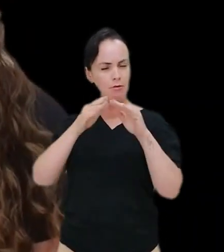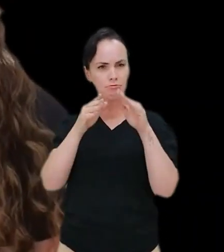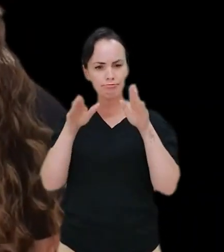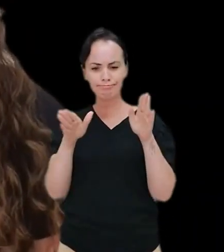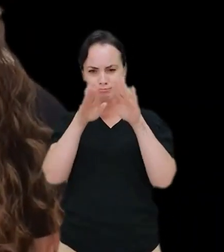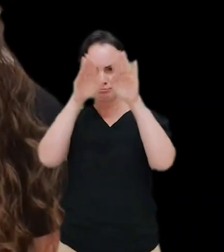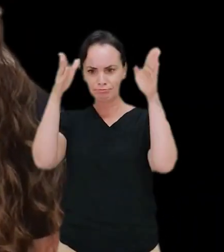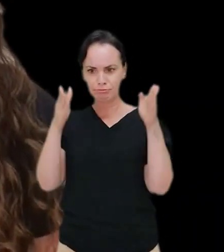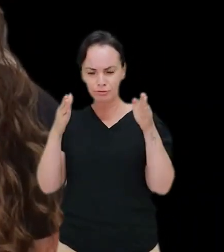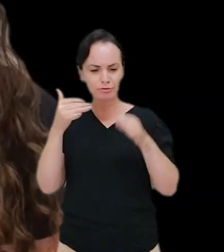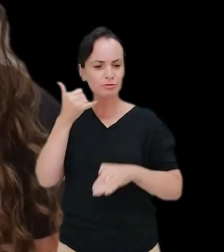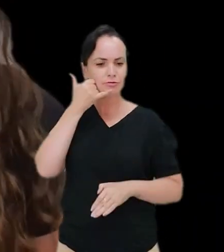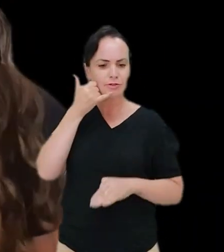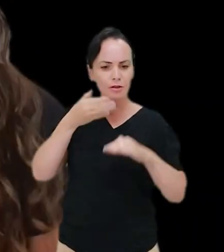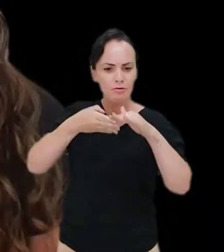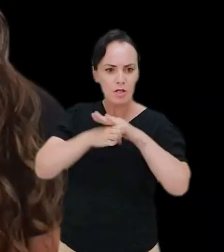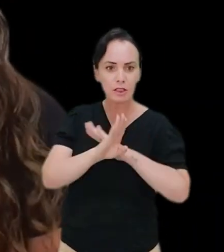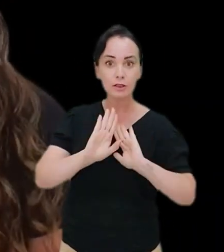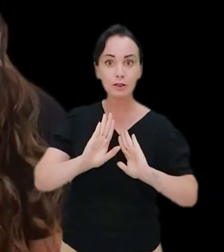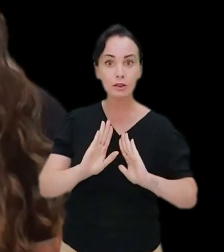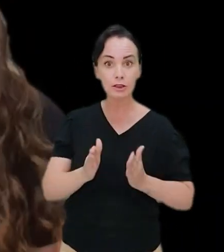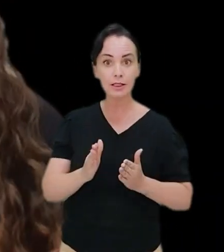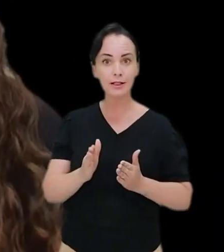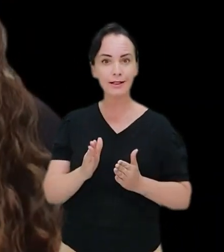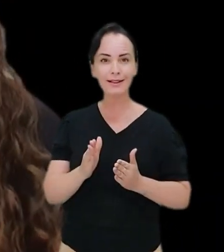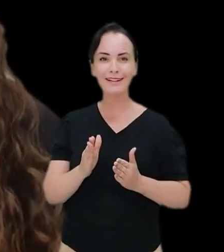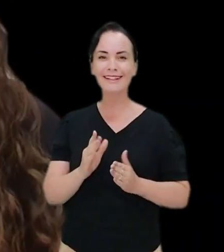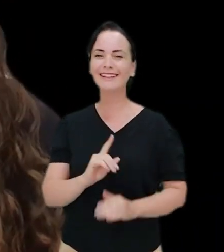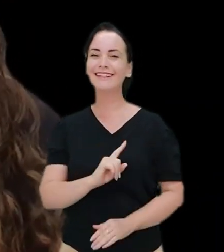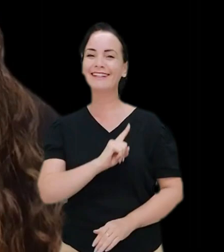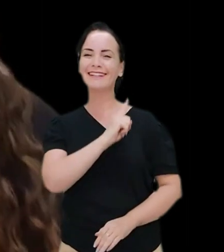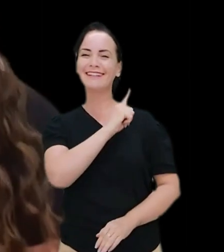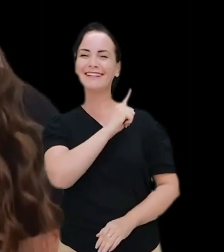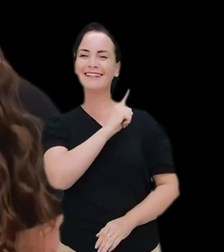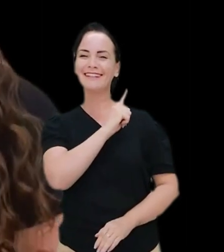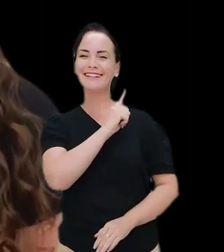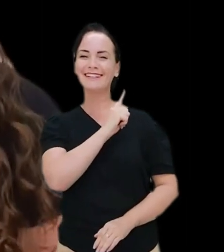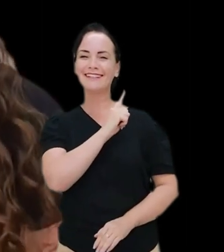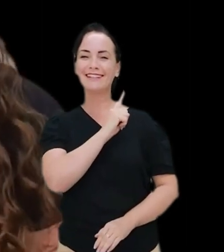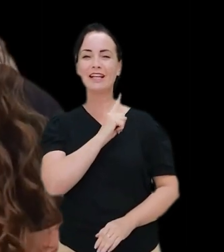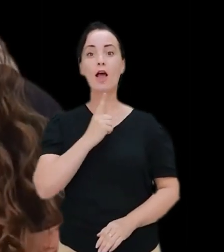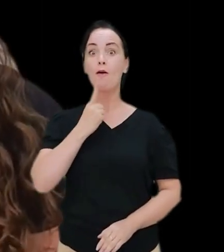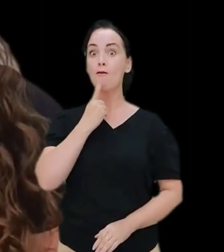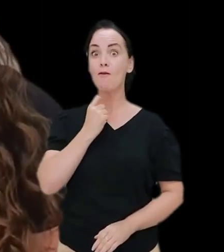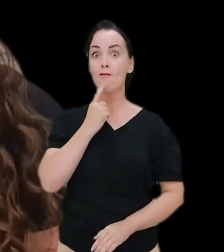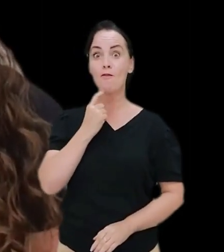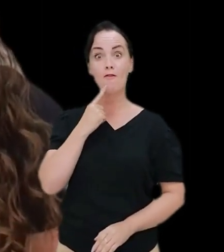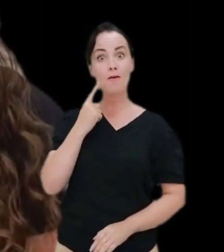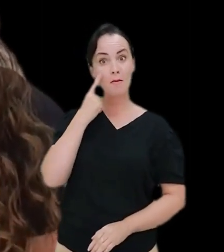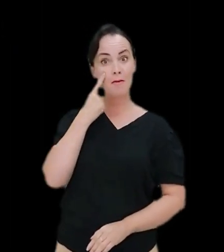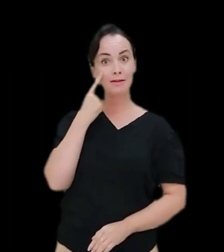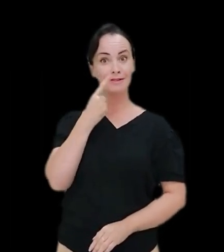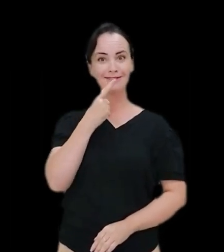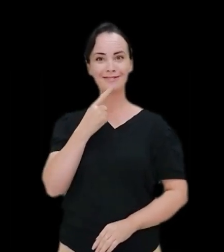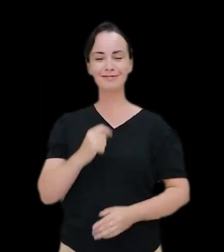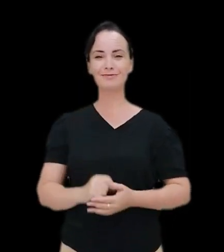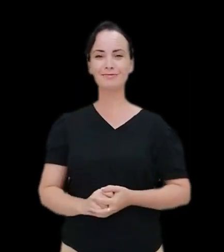em uma dessas cabines aqui em Londrina? Elas são red, bem vermelhas. Olha